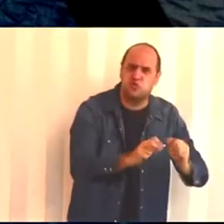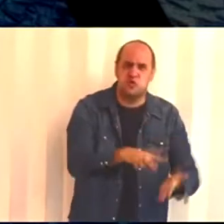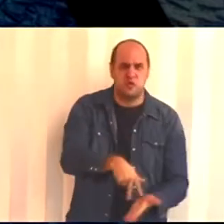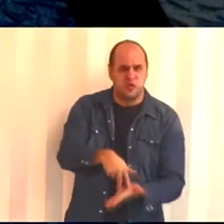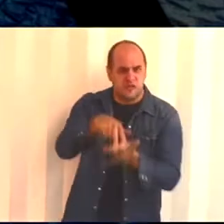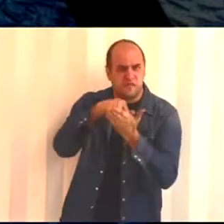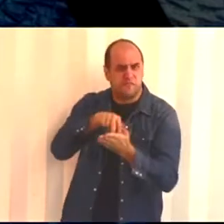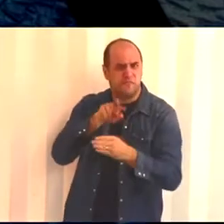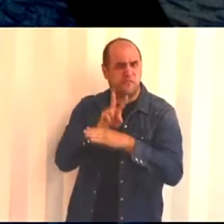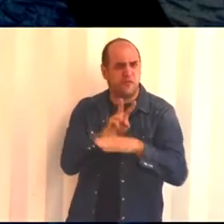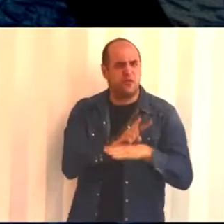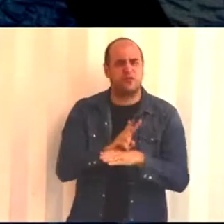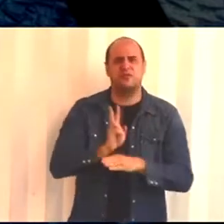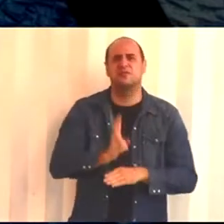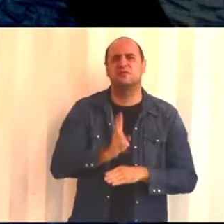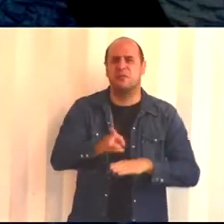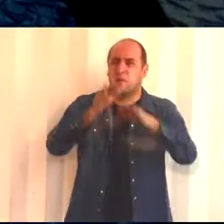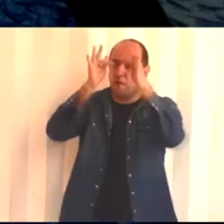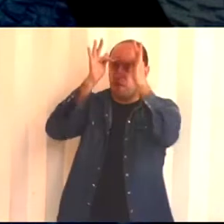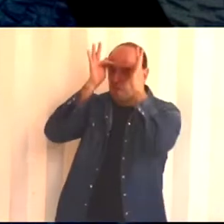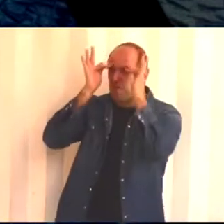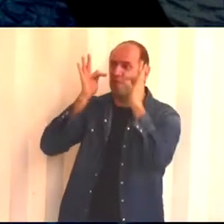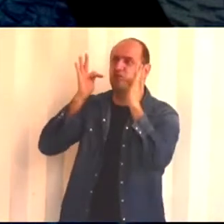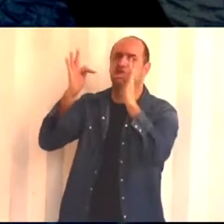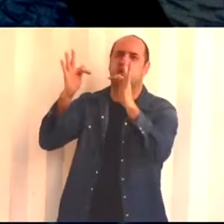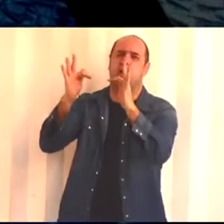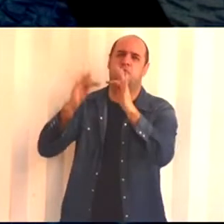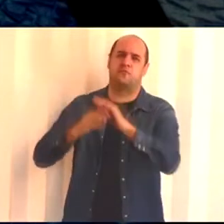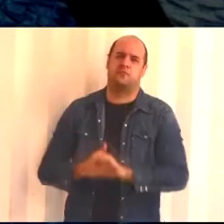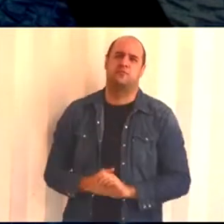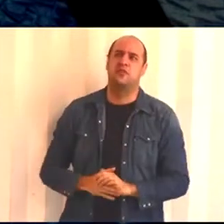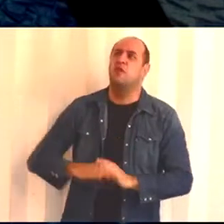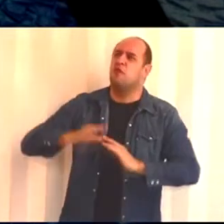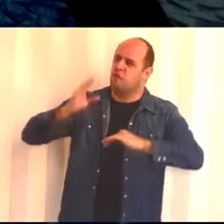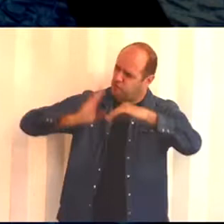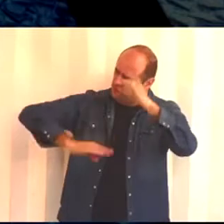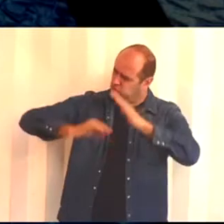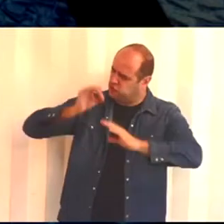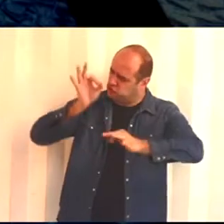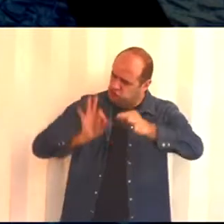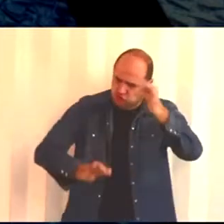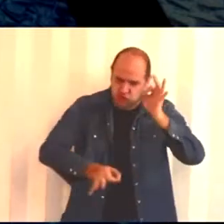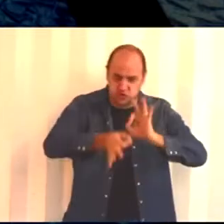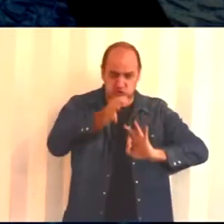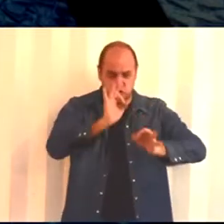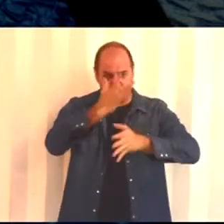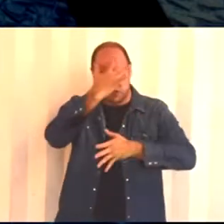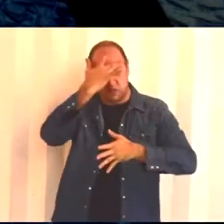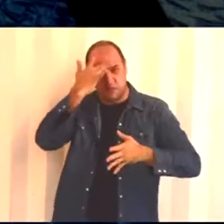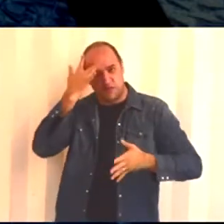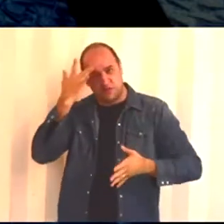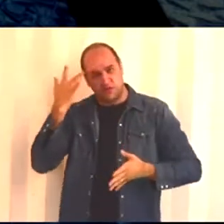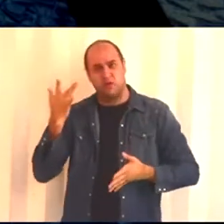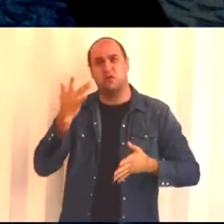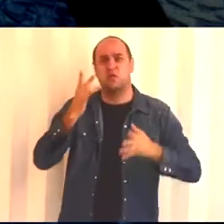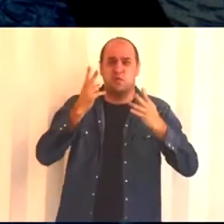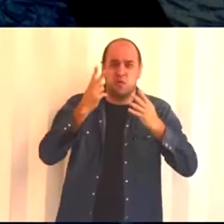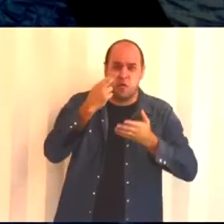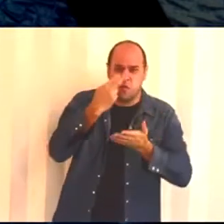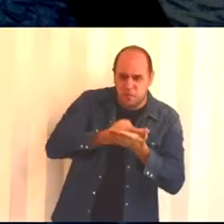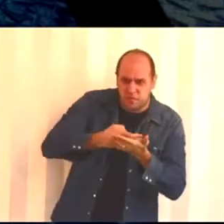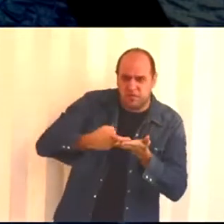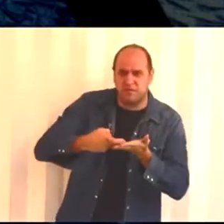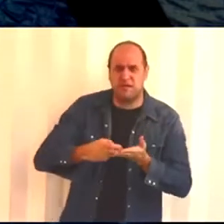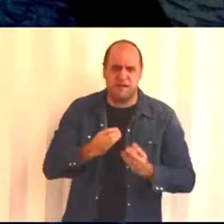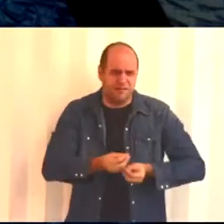para sempre a sua fidelidade, que faz justiça aos oprimidos e dá pão aos que